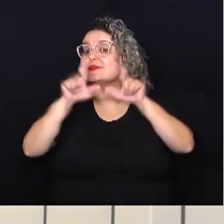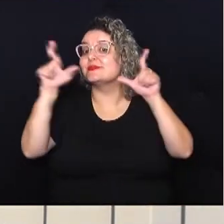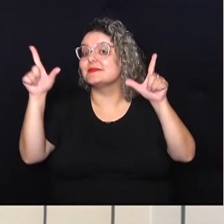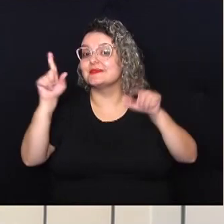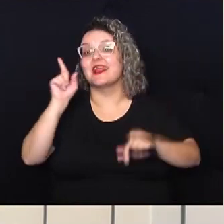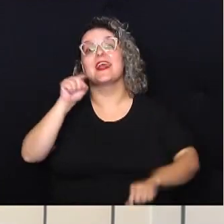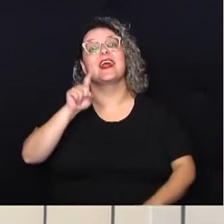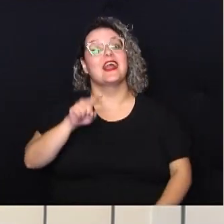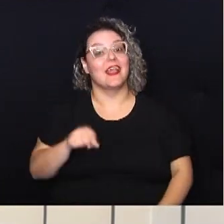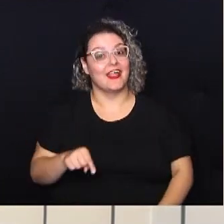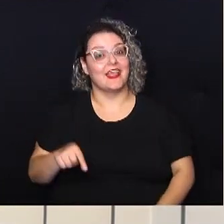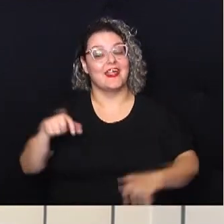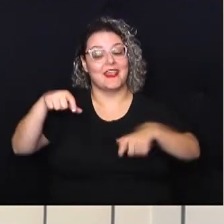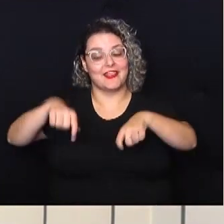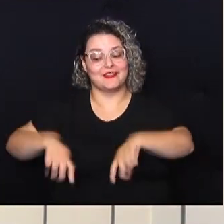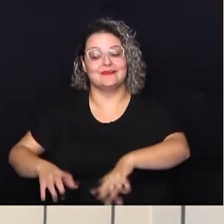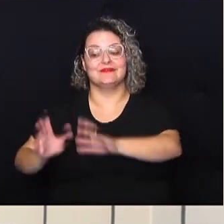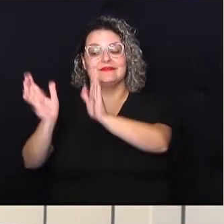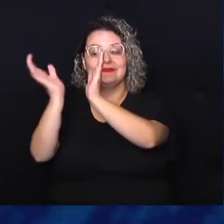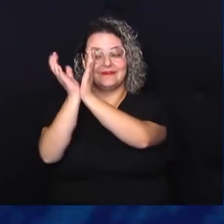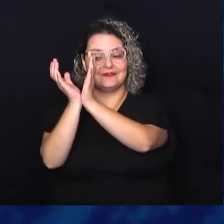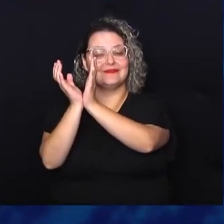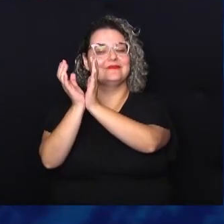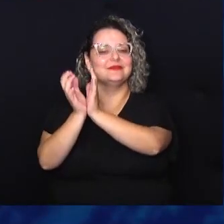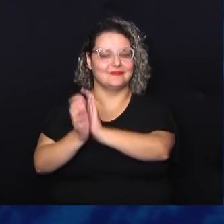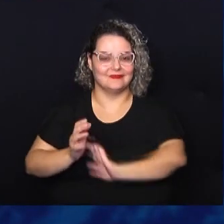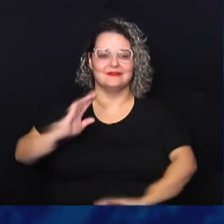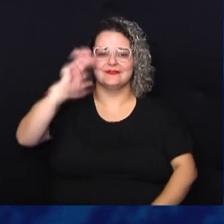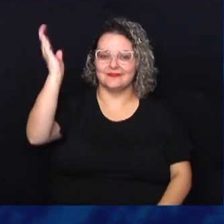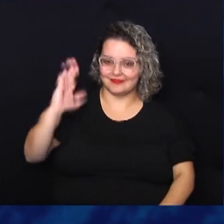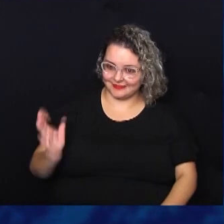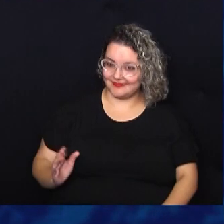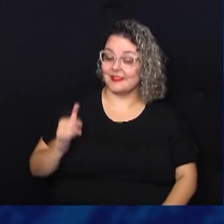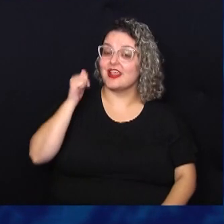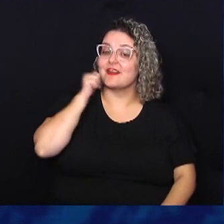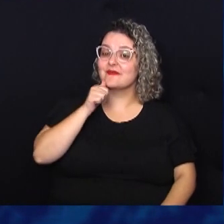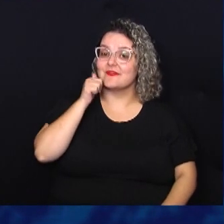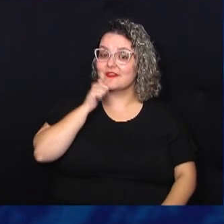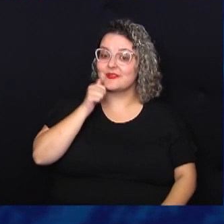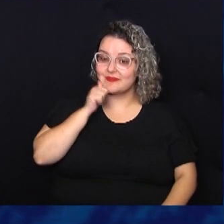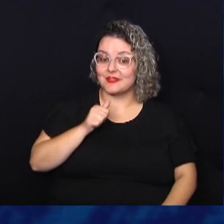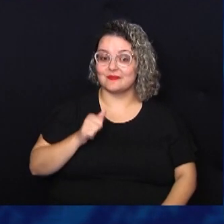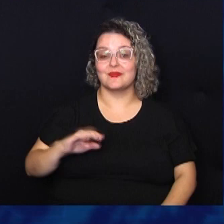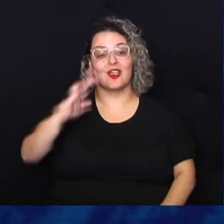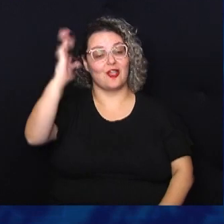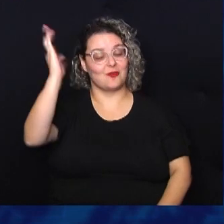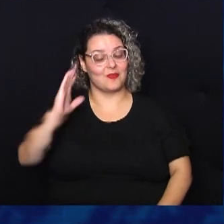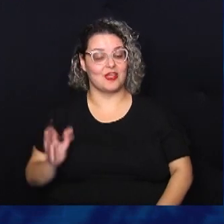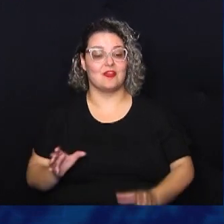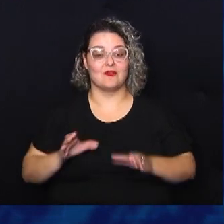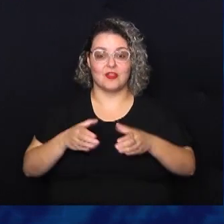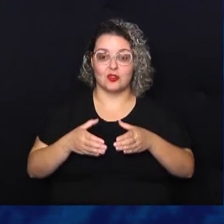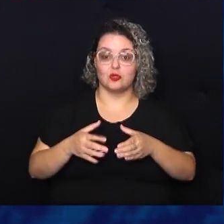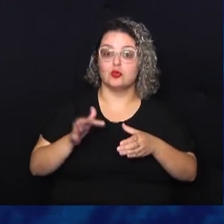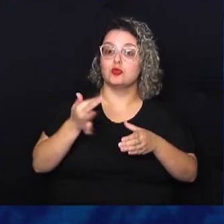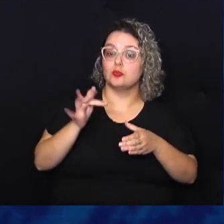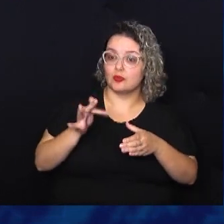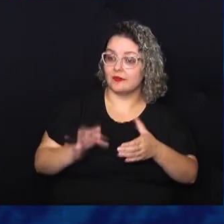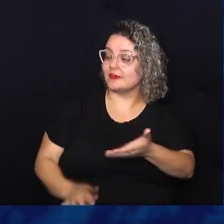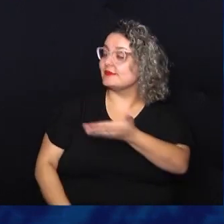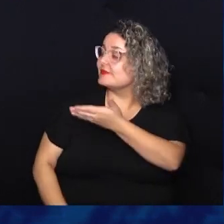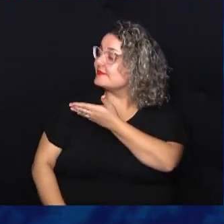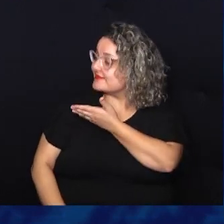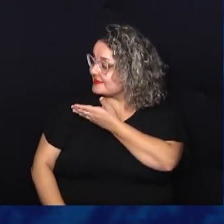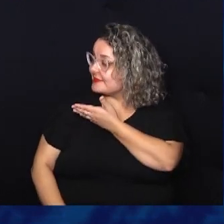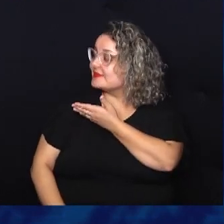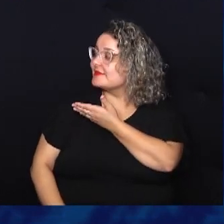vez da Seleção Brasileira estrear na Copa do Mundo Feminina. Brasil que está no grupo F, você já vê o confronto aí na